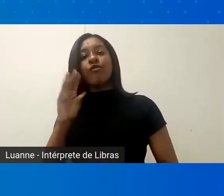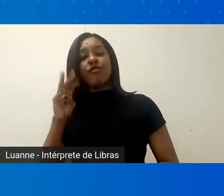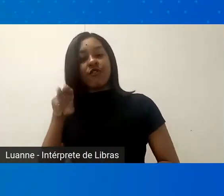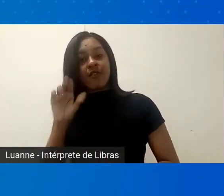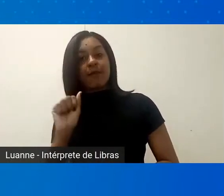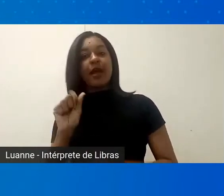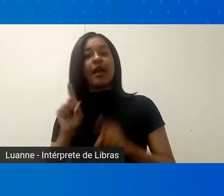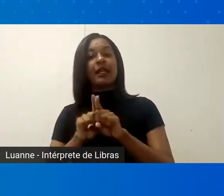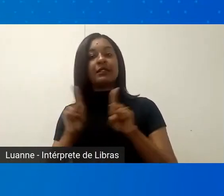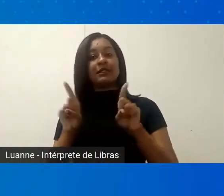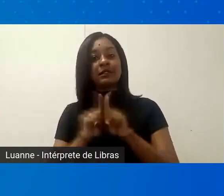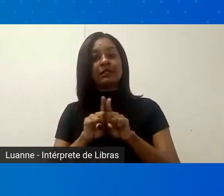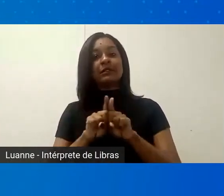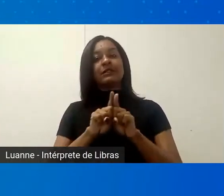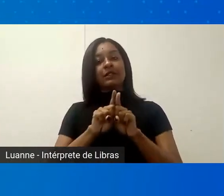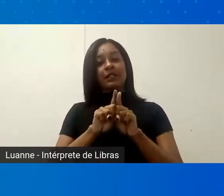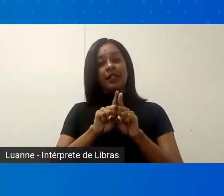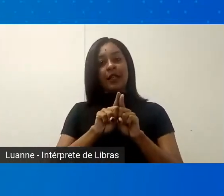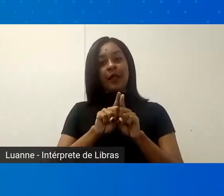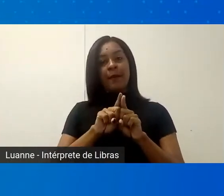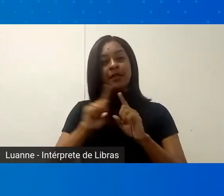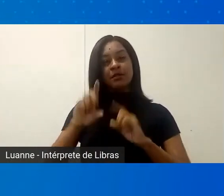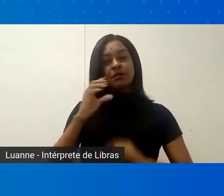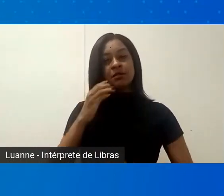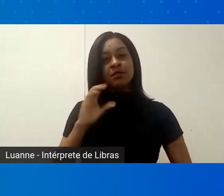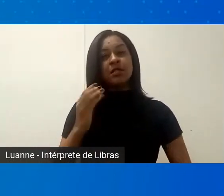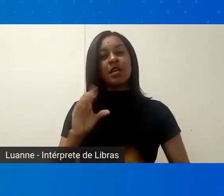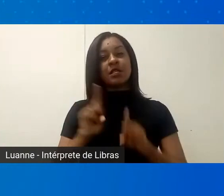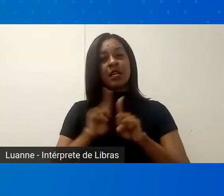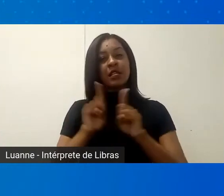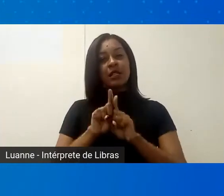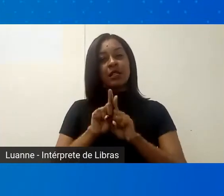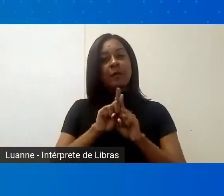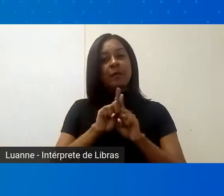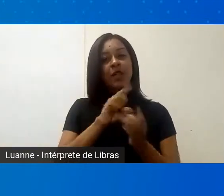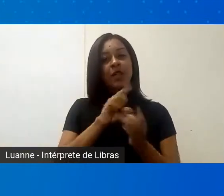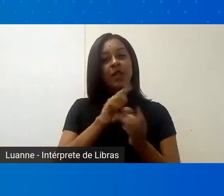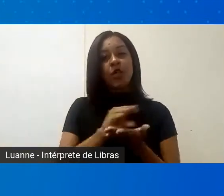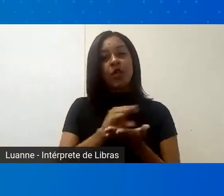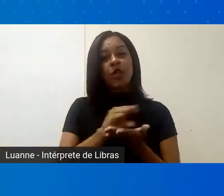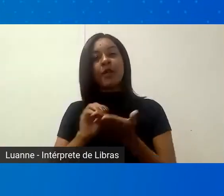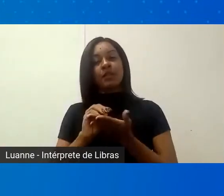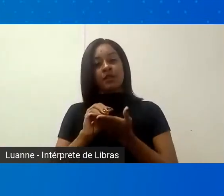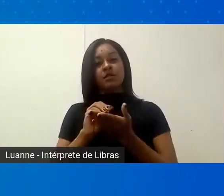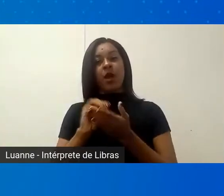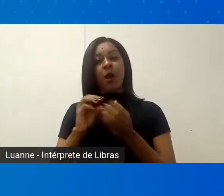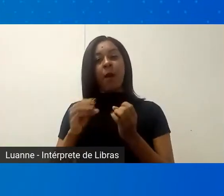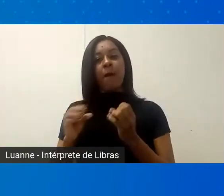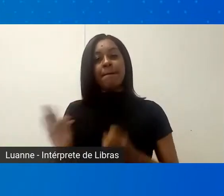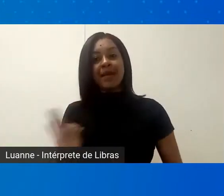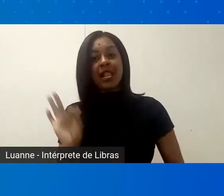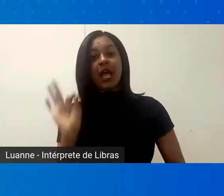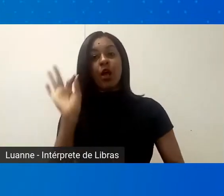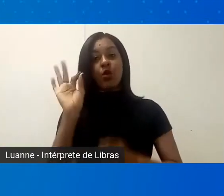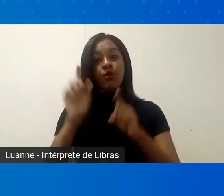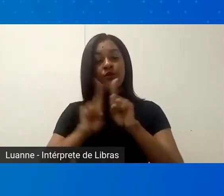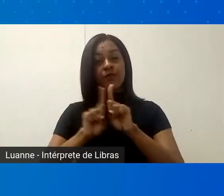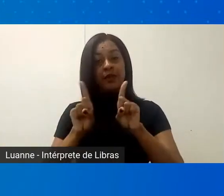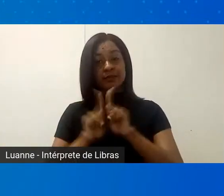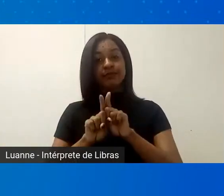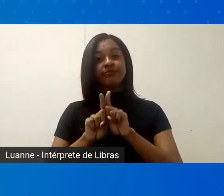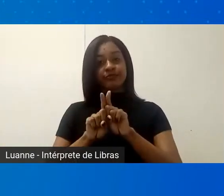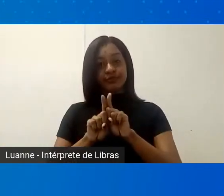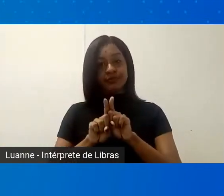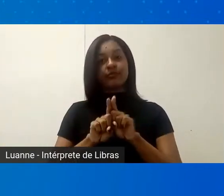informação e documentação pela USP atualmente é professor no curso de Ciências da informação e